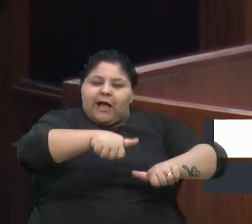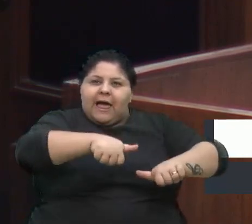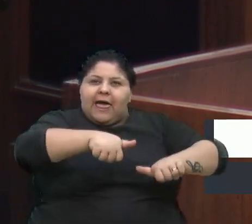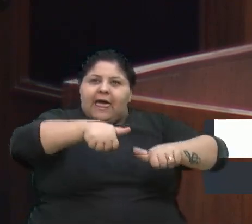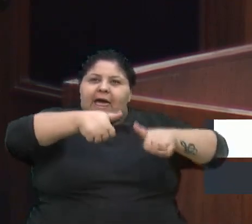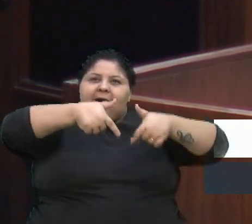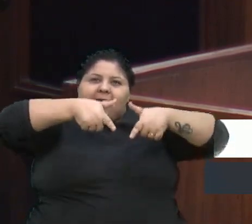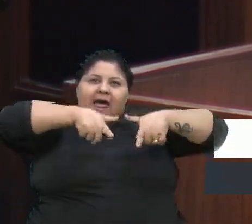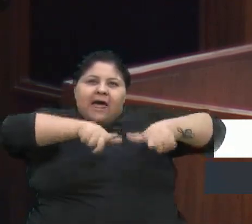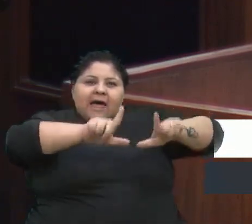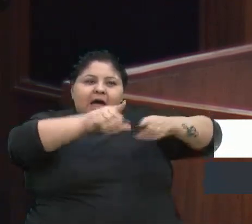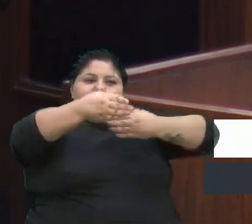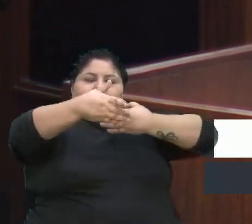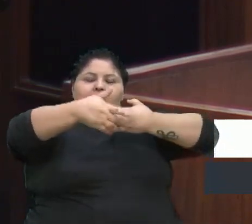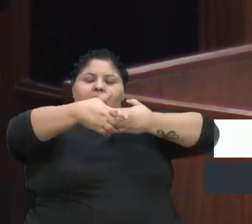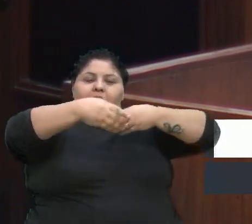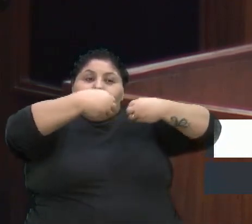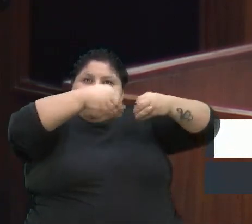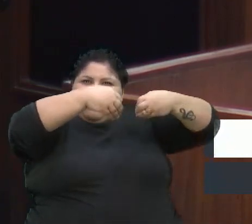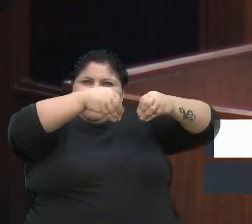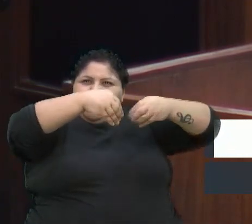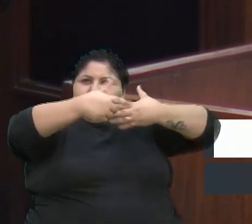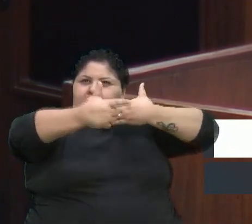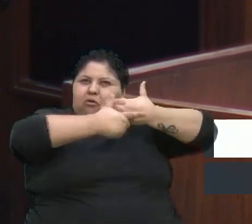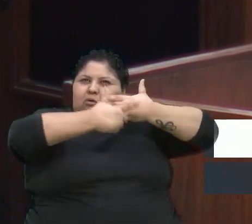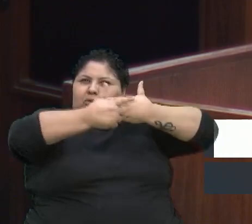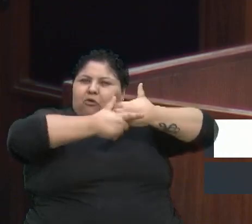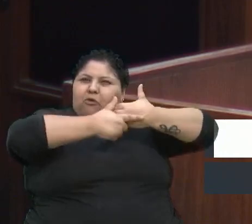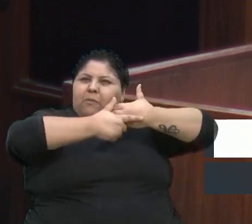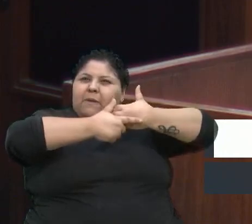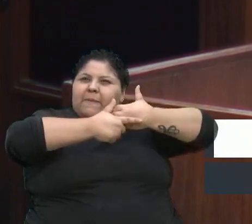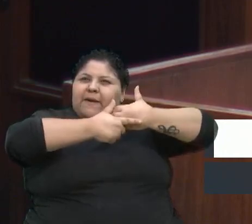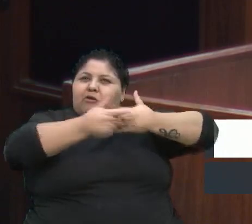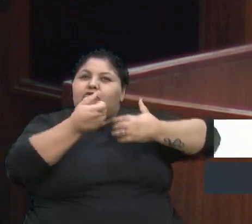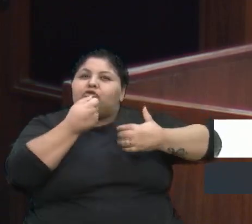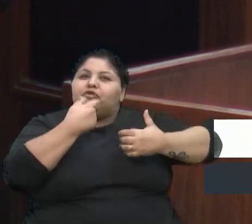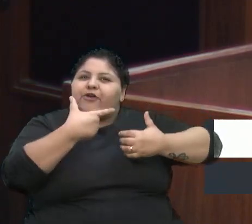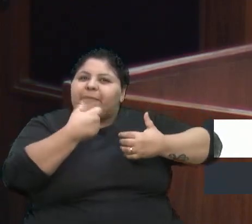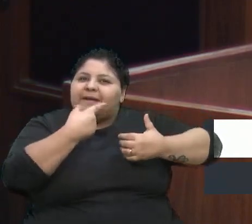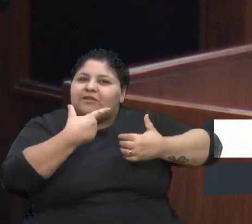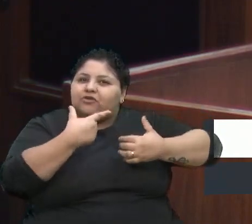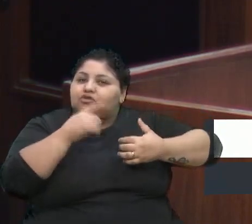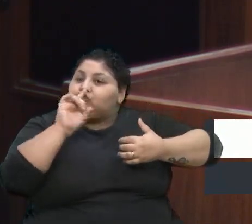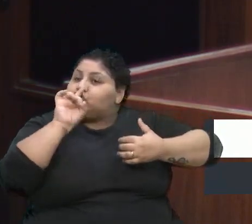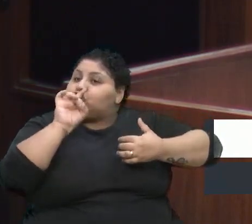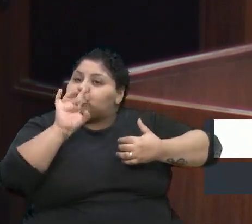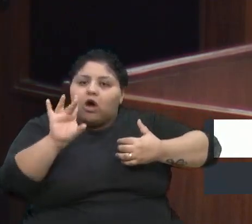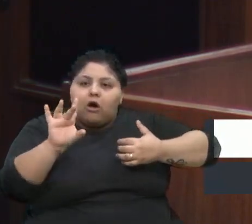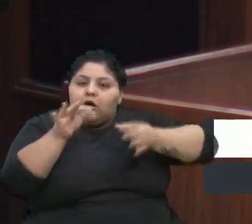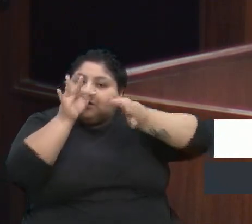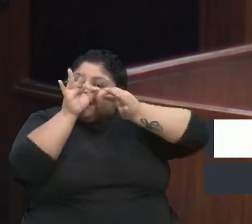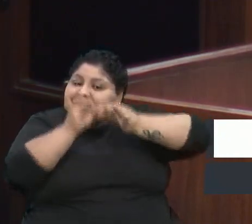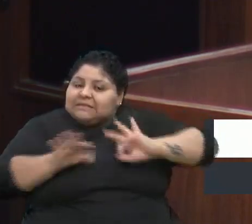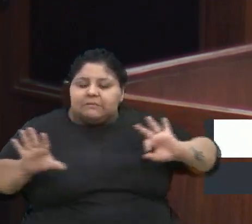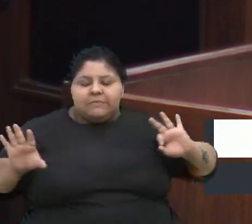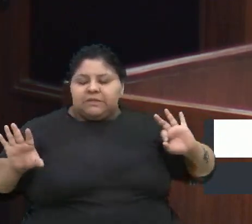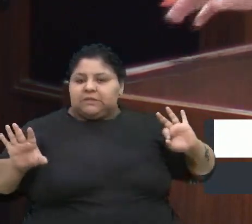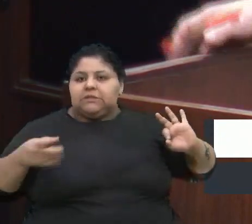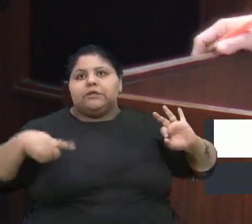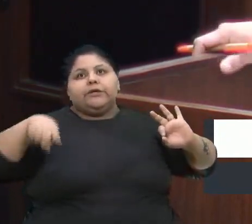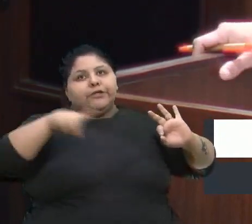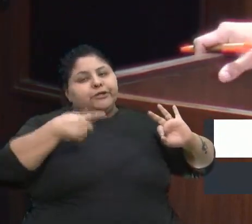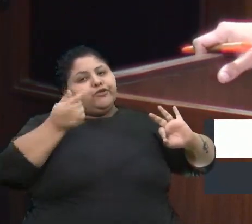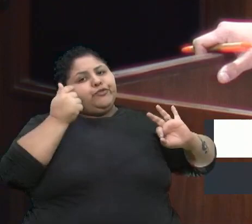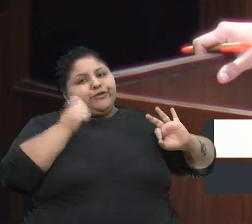com problema de saúde? Não, só vem renovar a receita. Simples, objetivo. E nós temos que passar por esse nível